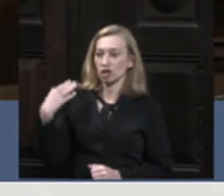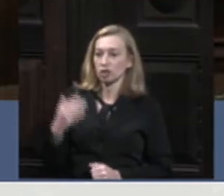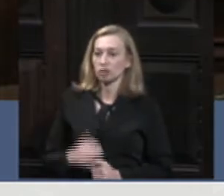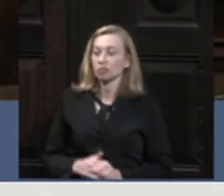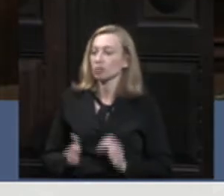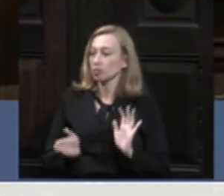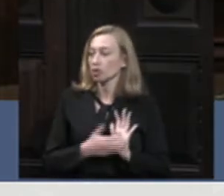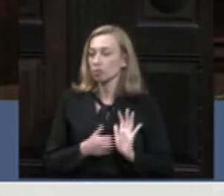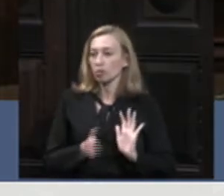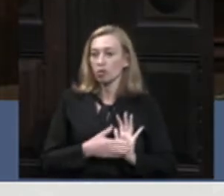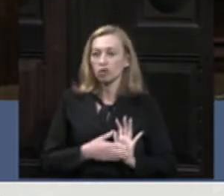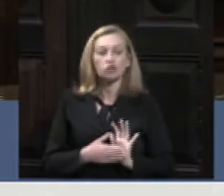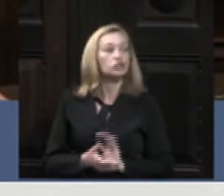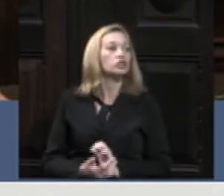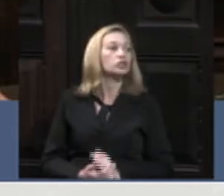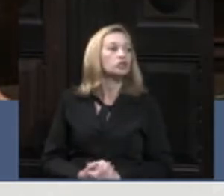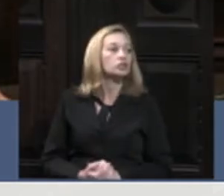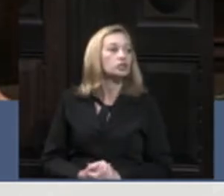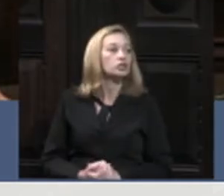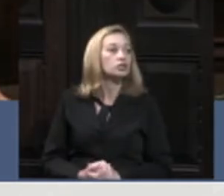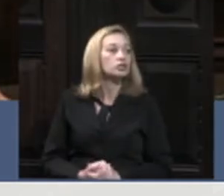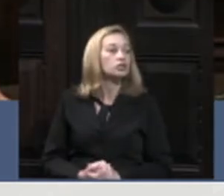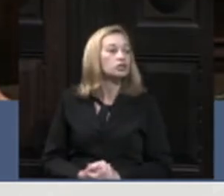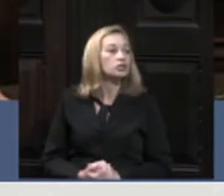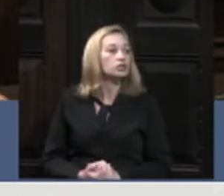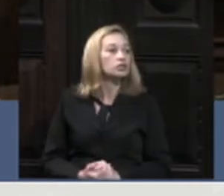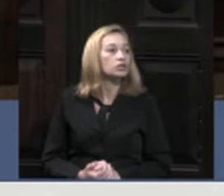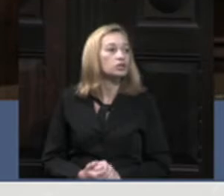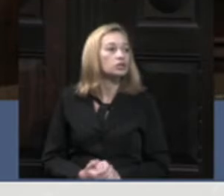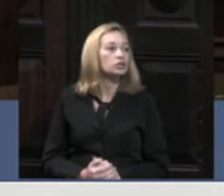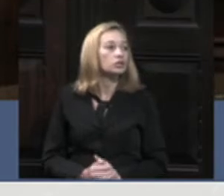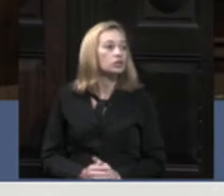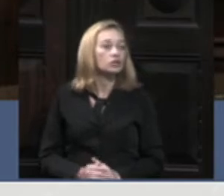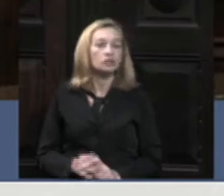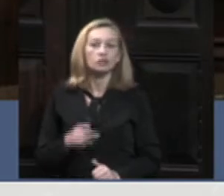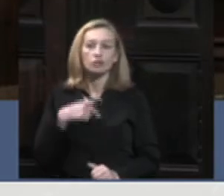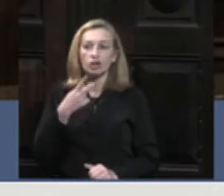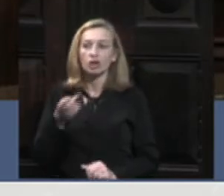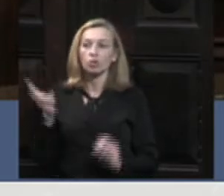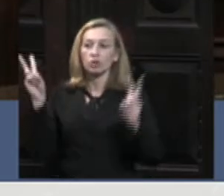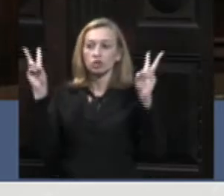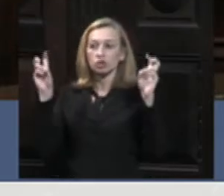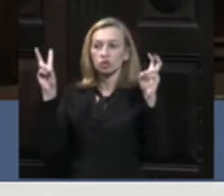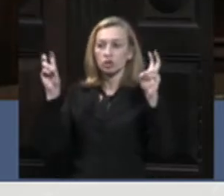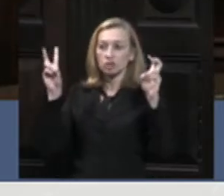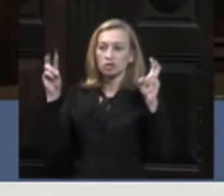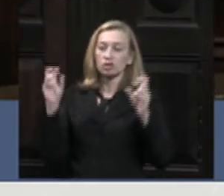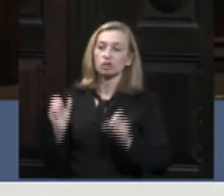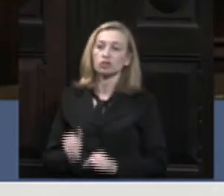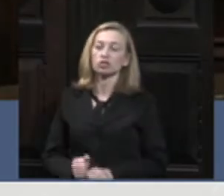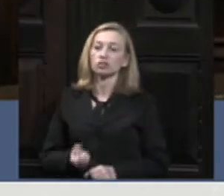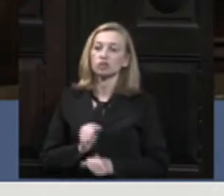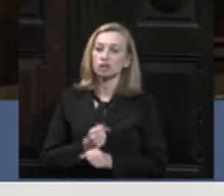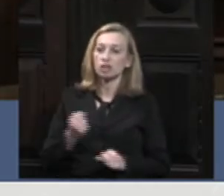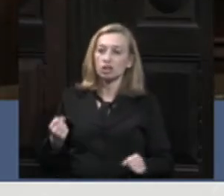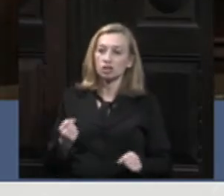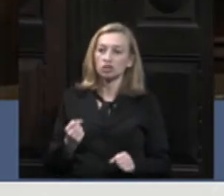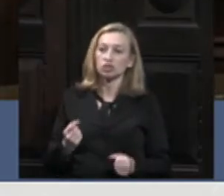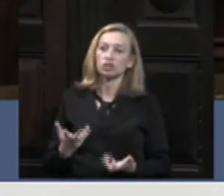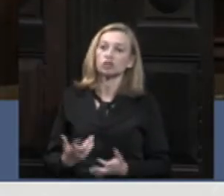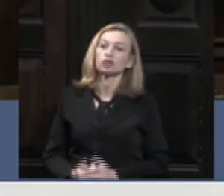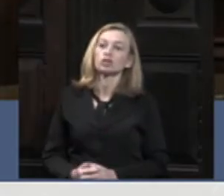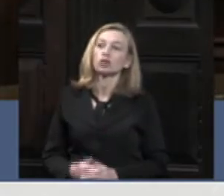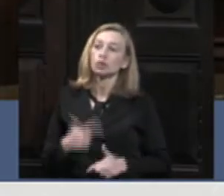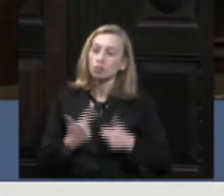arrisca a trazer uma situação de grande sacrifício para esse país.